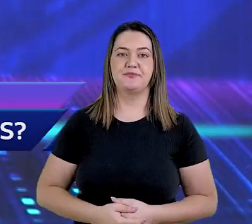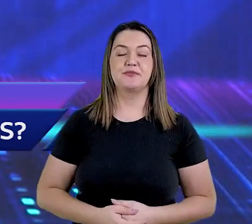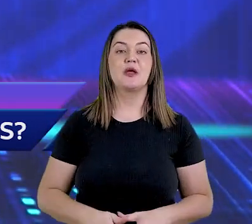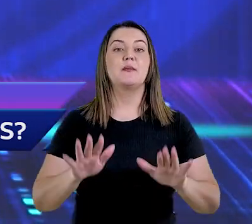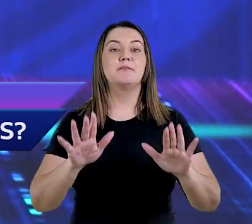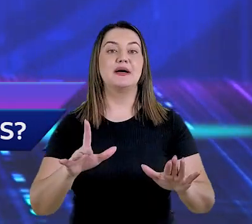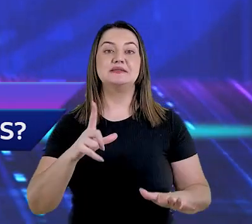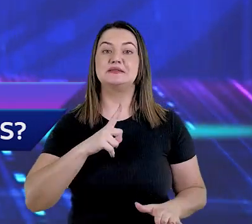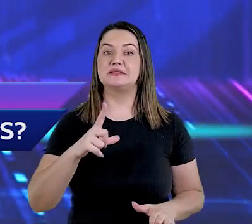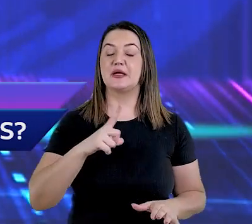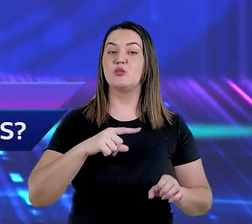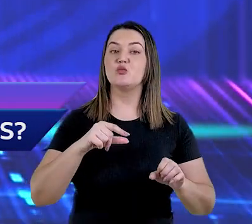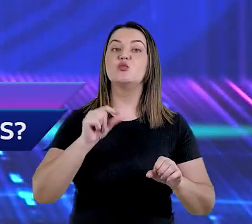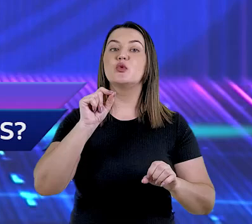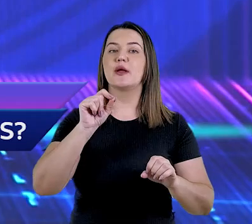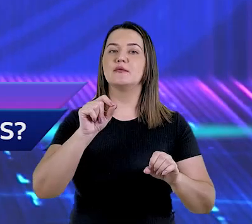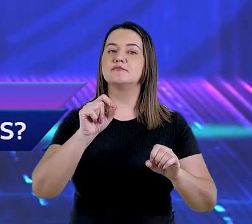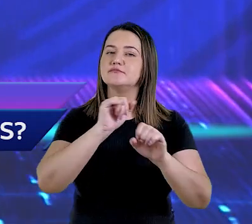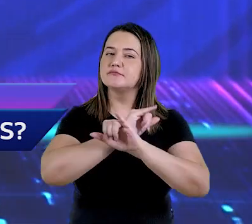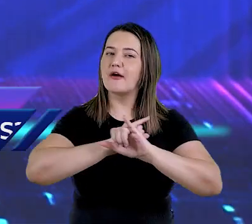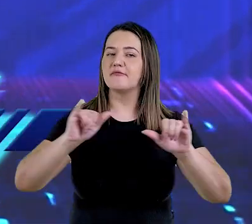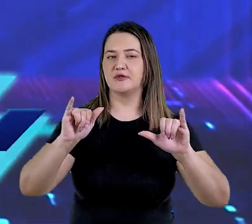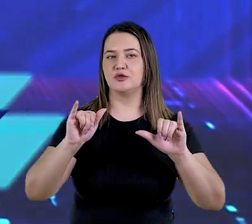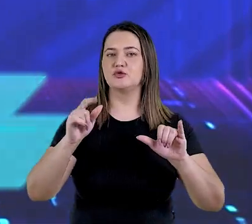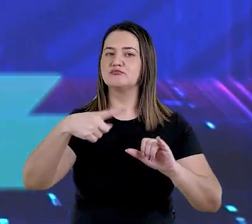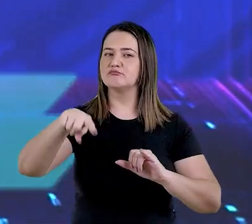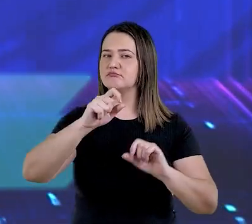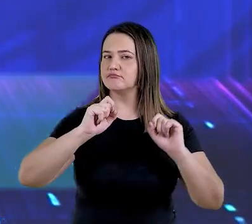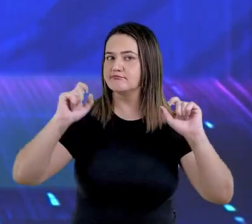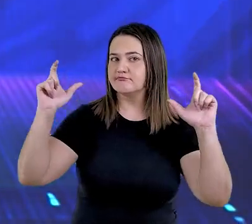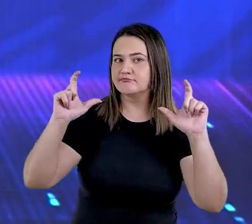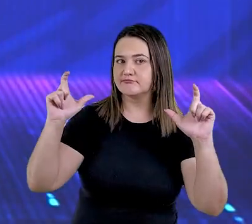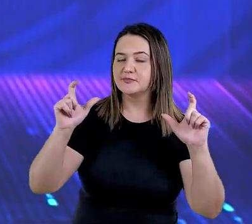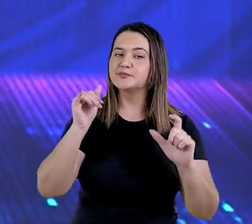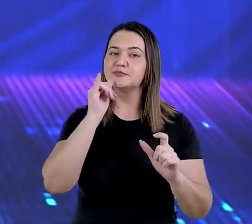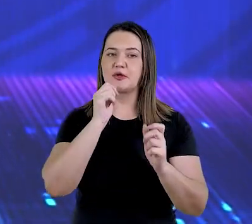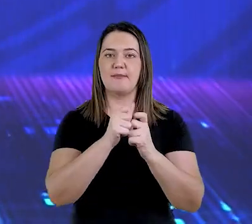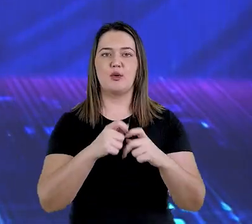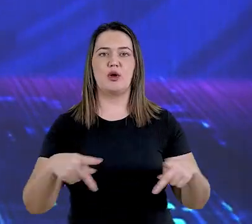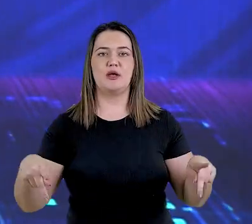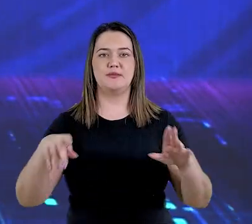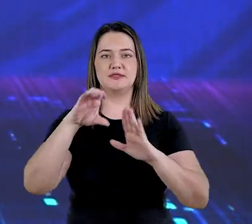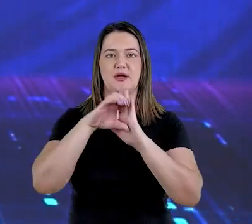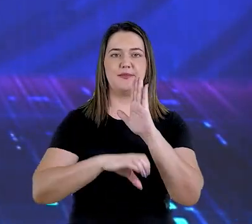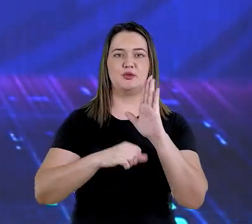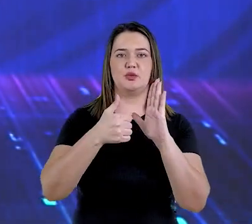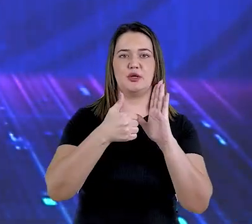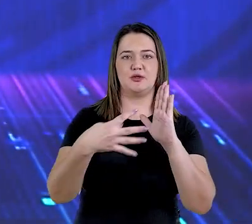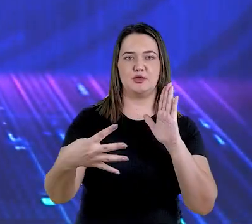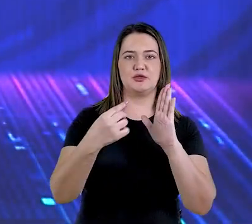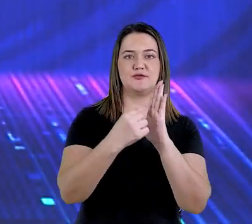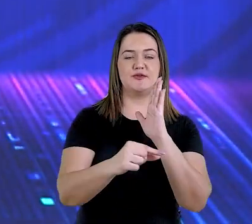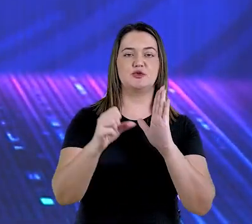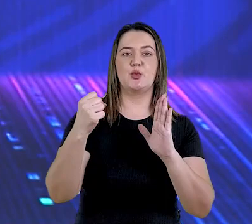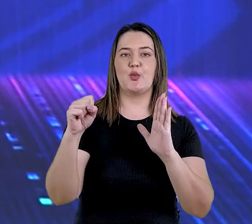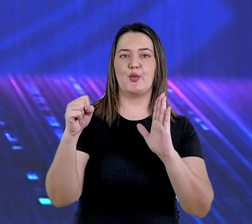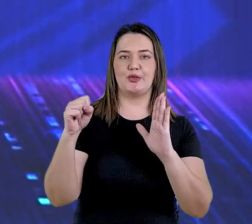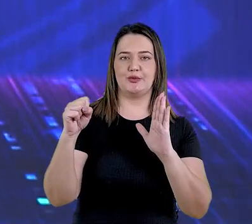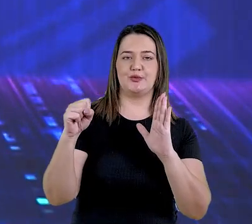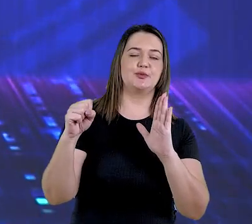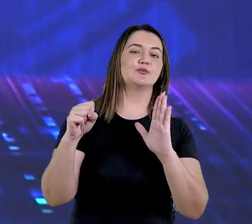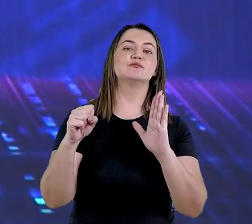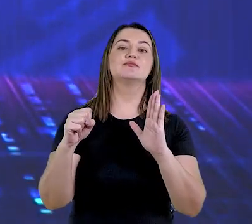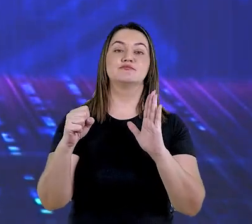todos nós neste momento. Esta advertência está em Apocalipse capítulo 14, versículo 8.